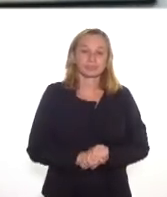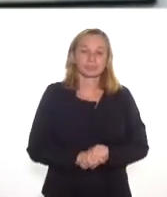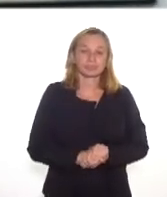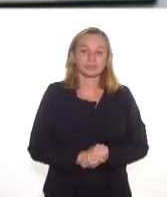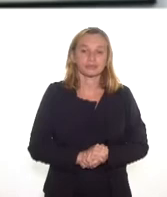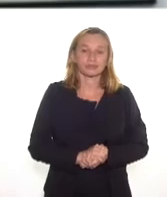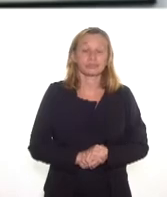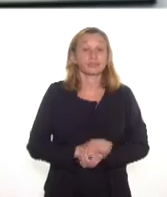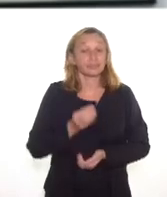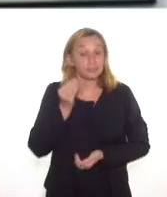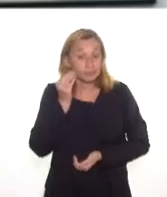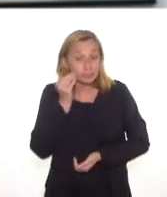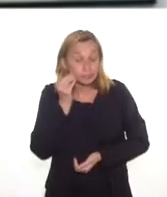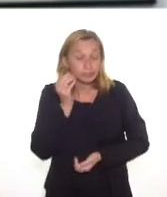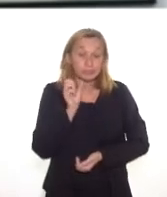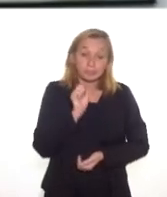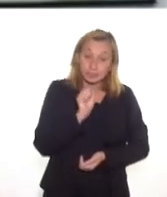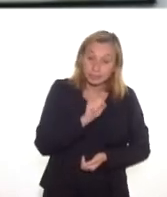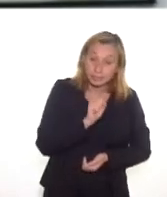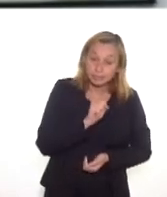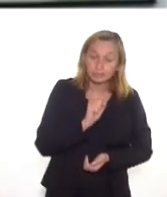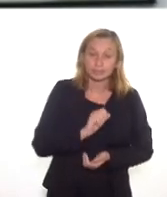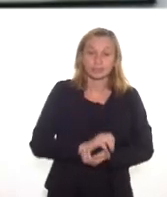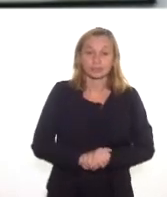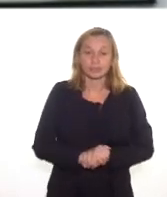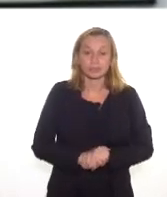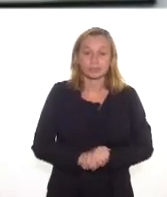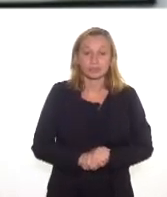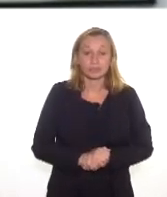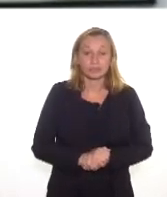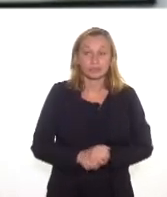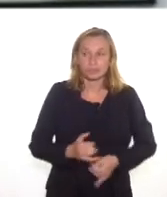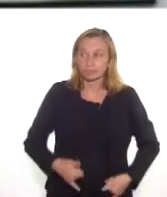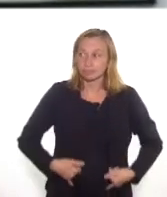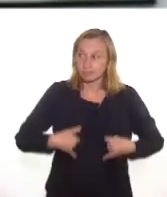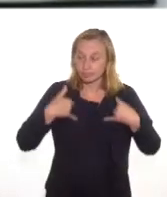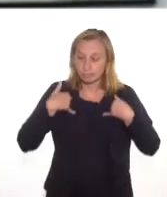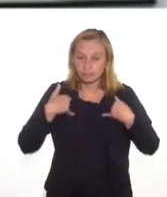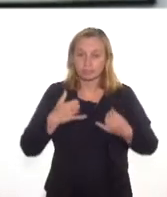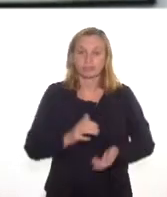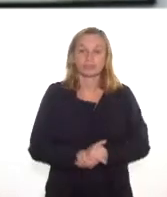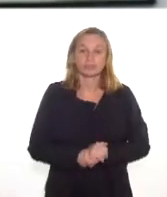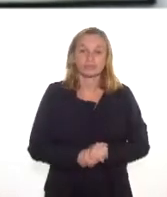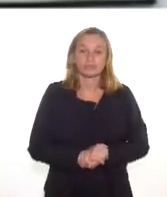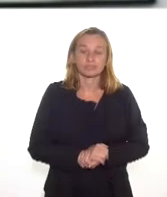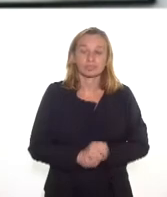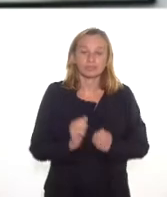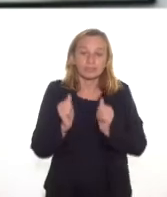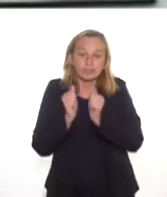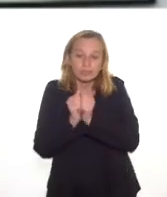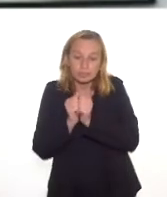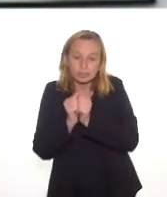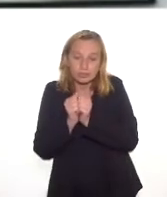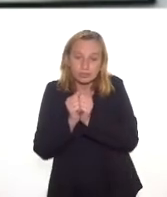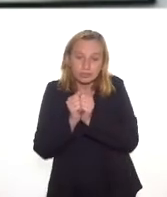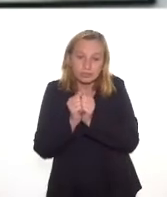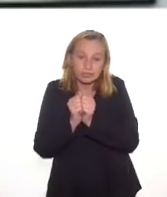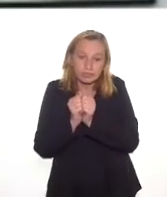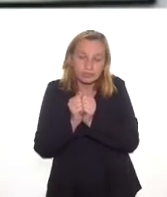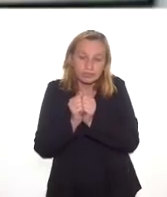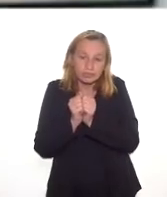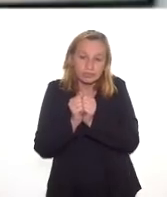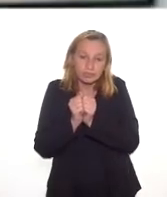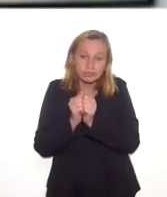Eu tive a oportunidade de ser janeiro e tive a honra de, ao lado